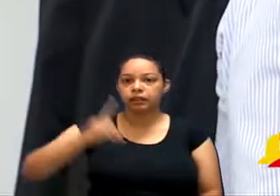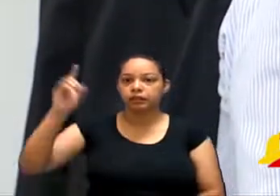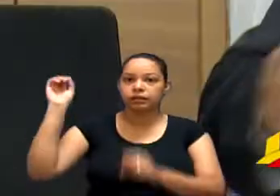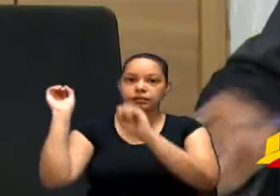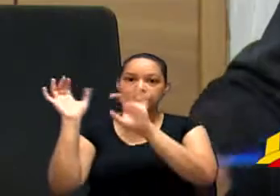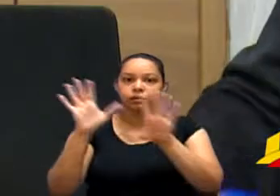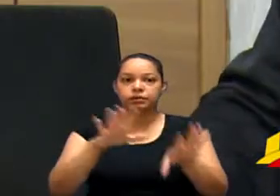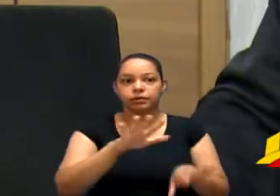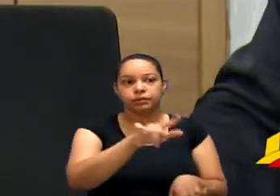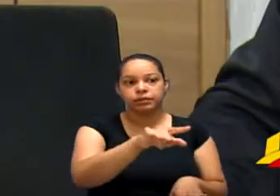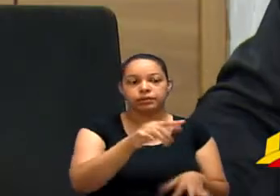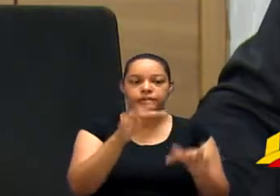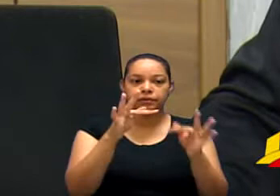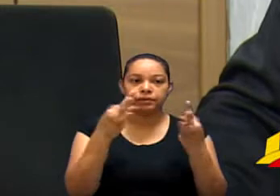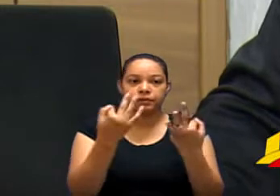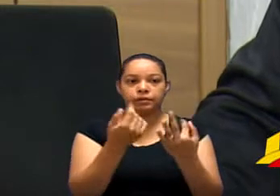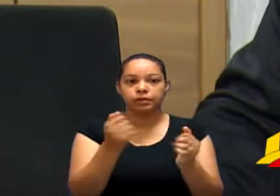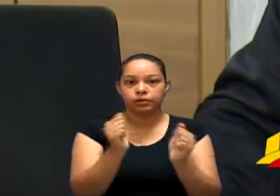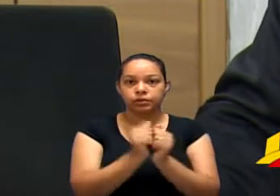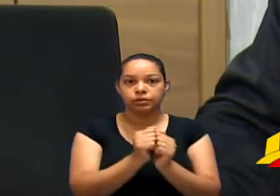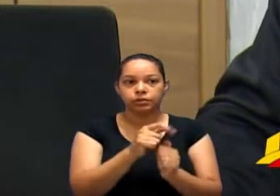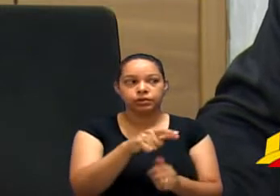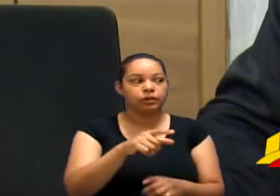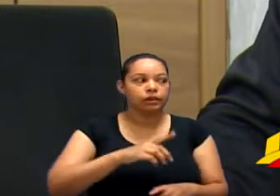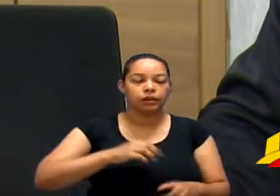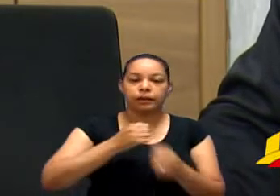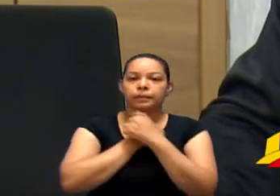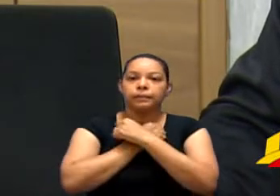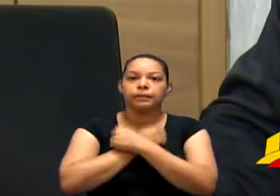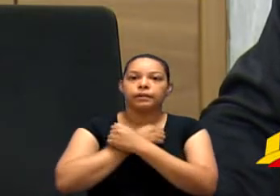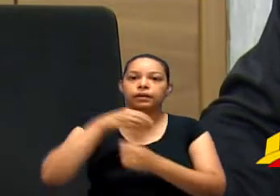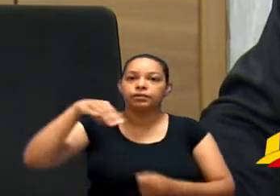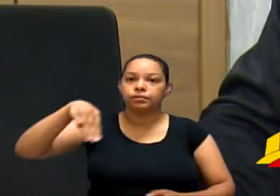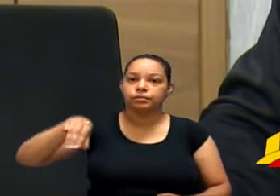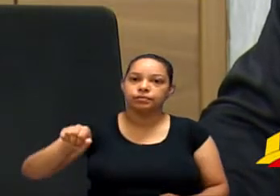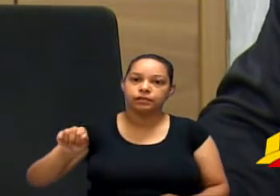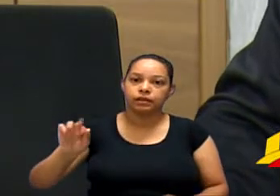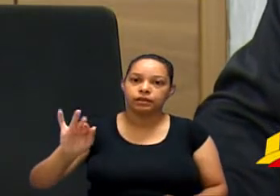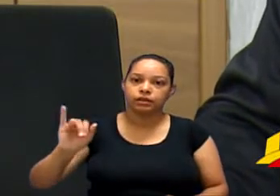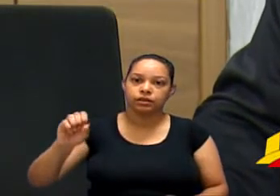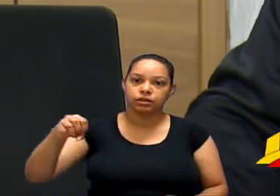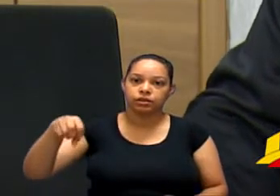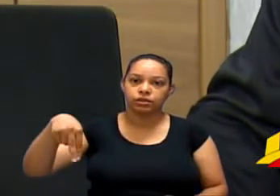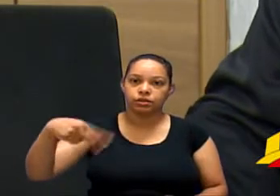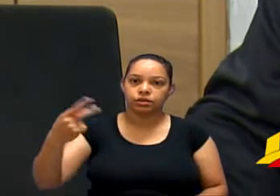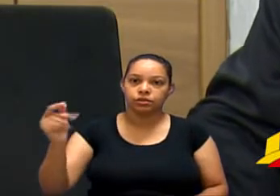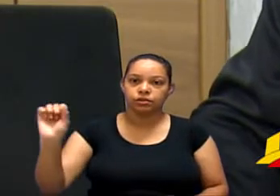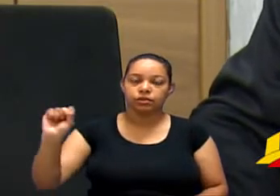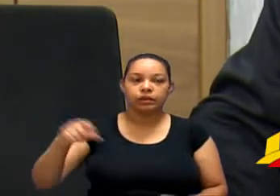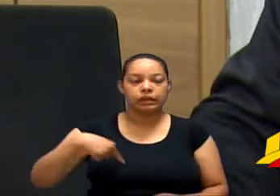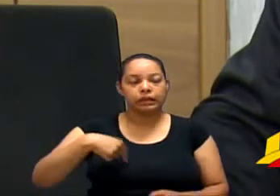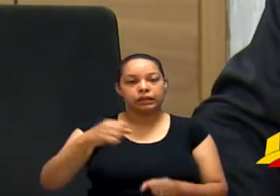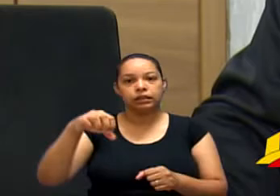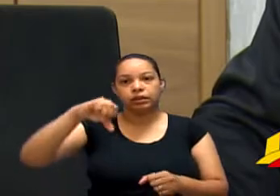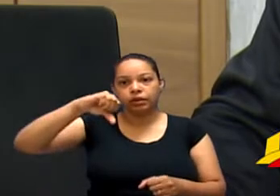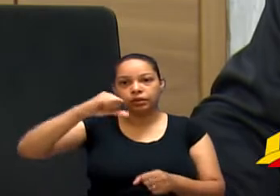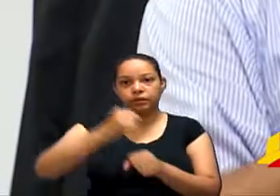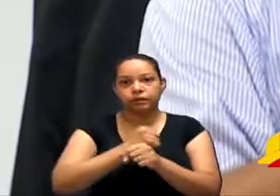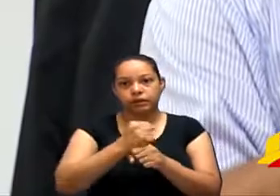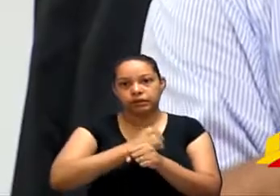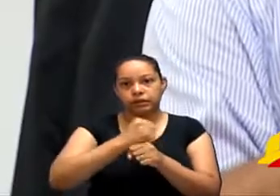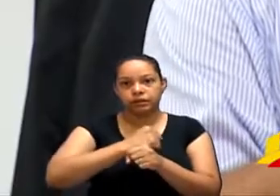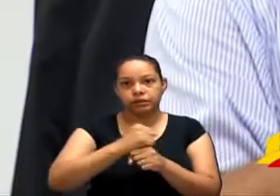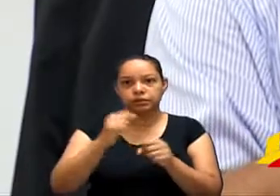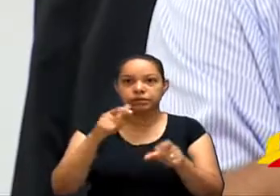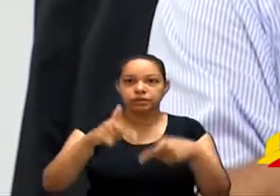também mandar um abraço também para o Marinho e beijar para ele também Feliz Aniversário tive oportunidade de ficar aqui 9 anos trabalhando numa casa